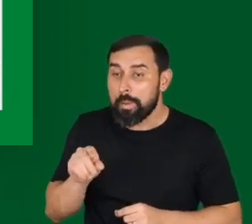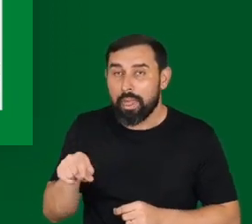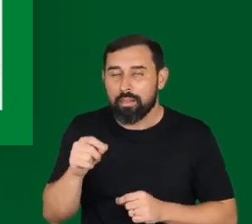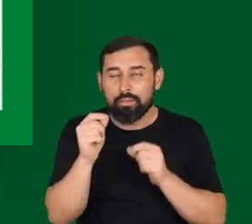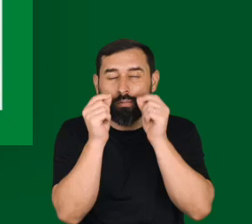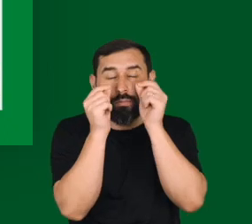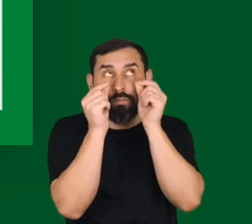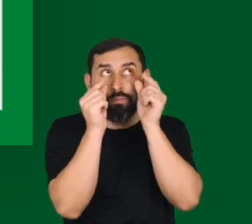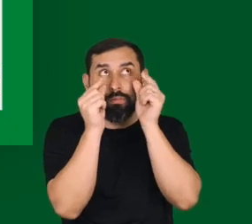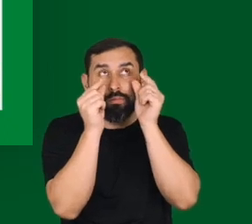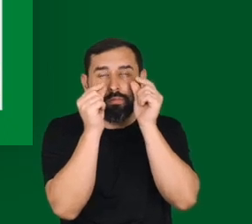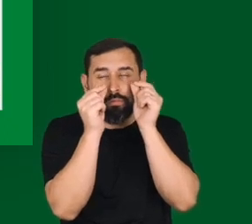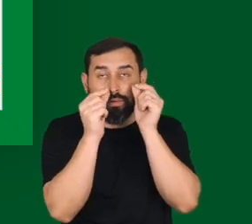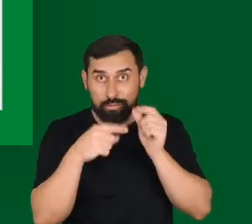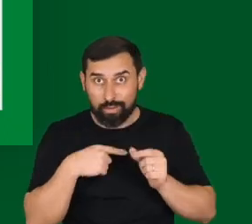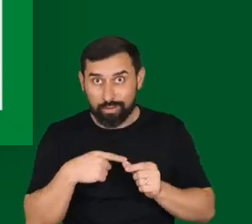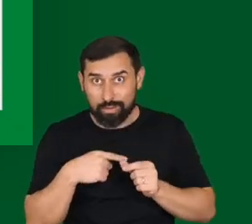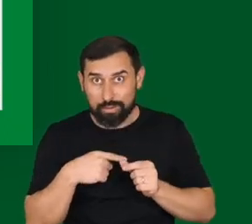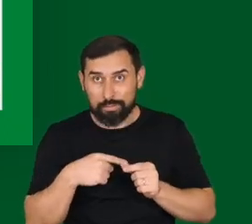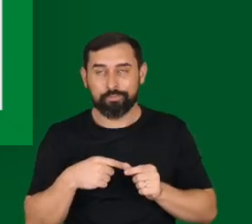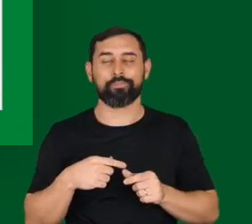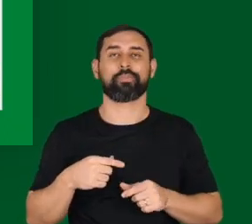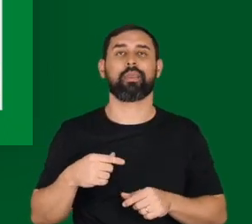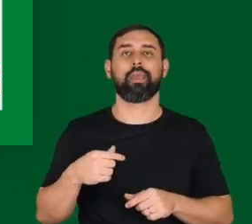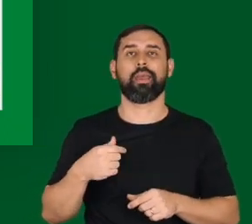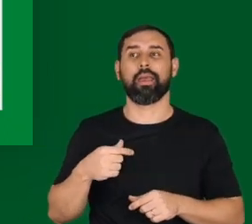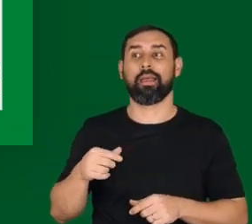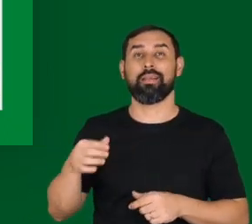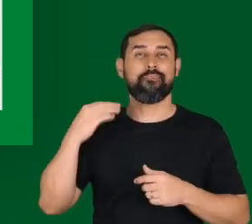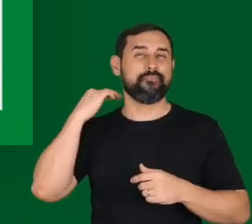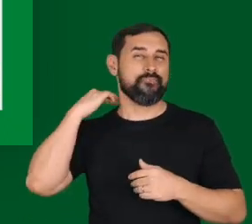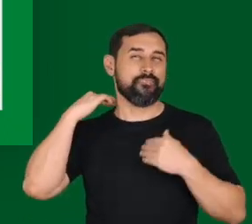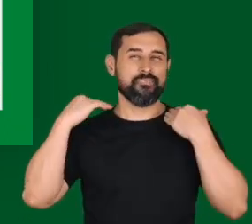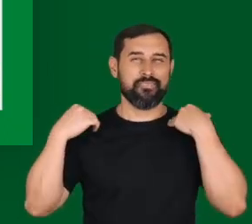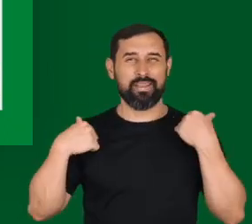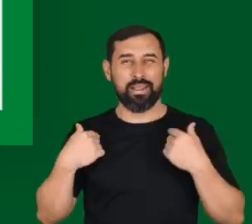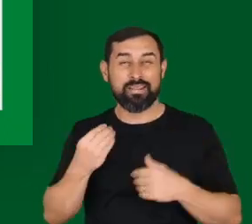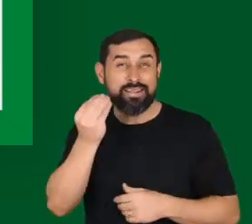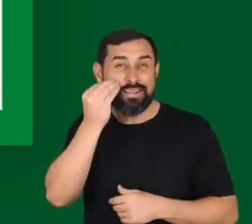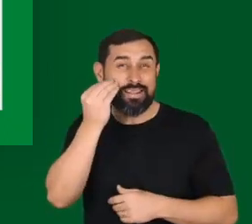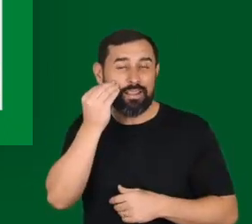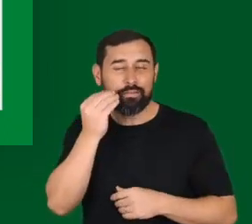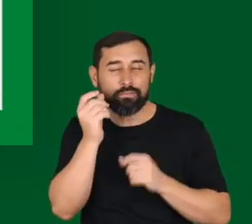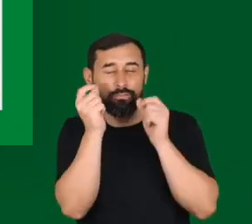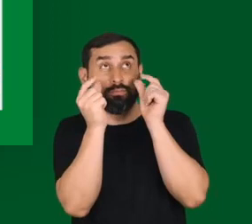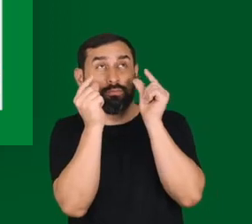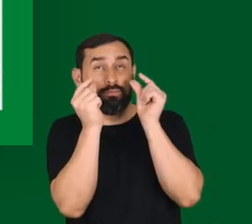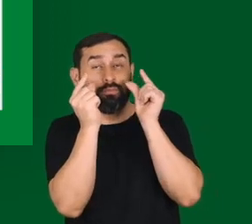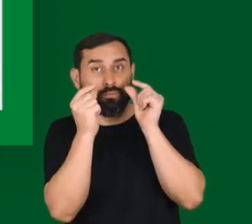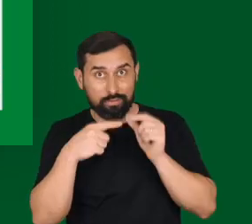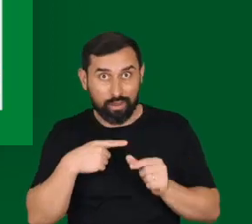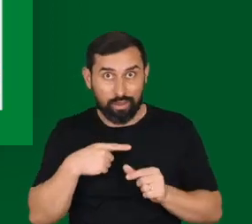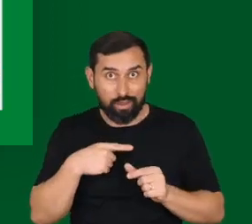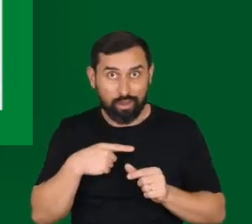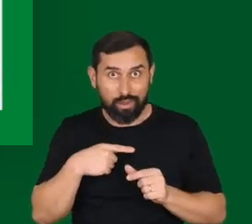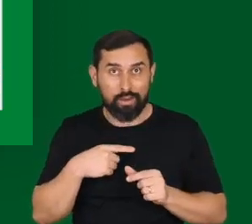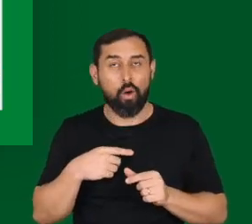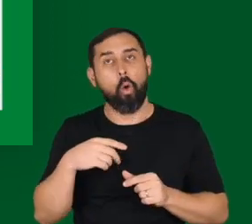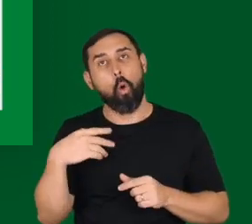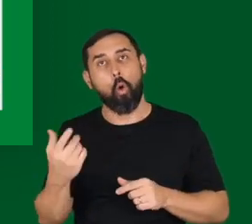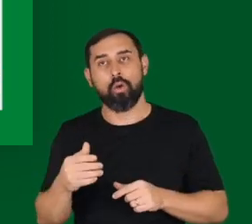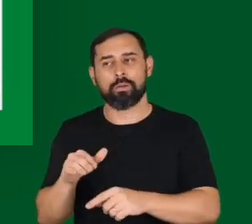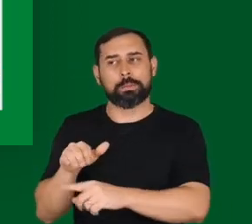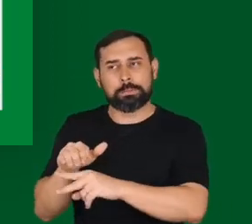Se o paciente abre o olho após o estímulo doloroso. Ou se esse paciente está sem resposta.